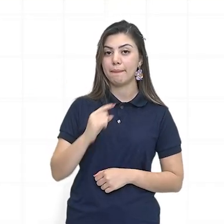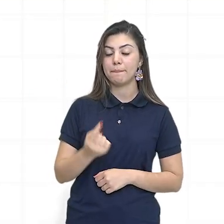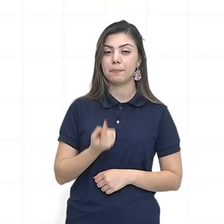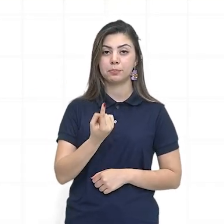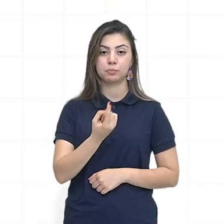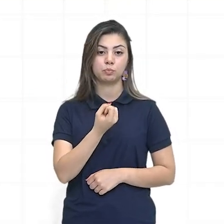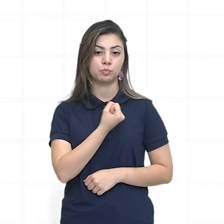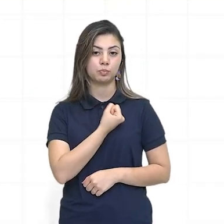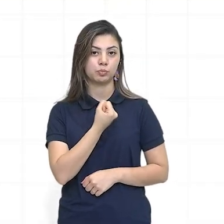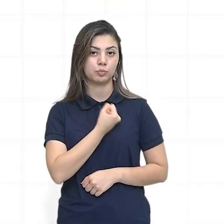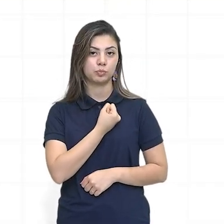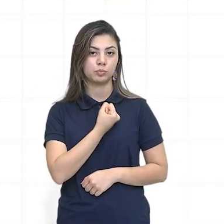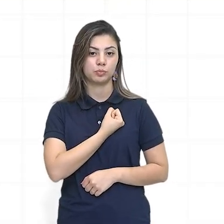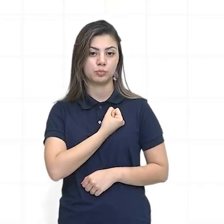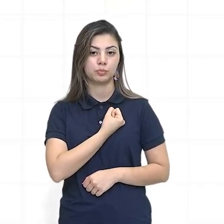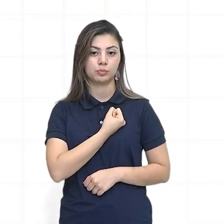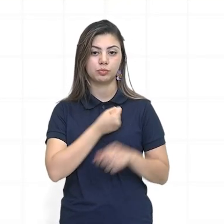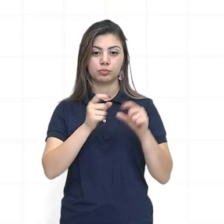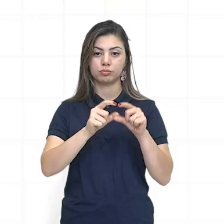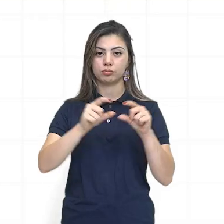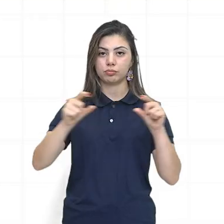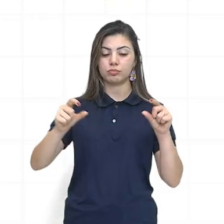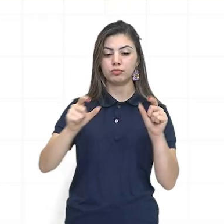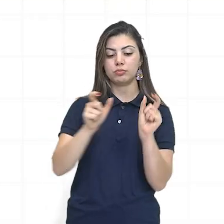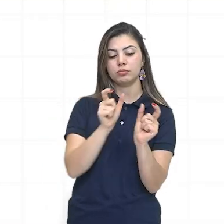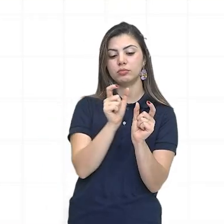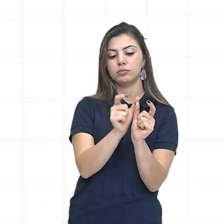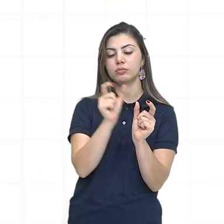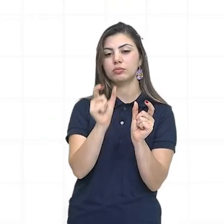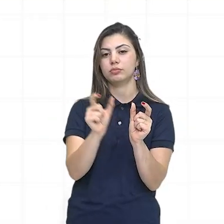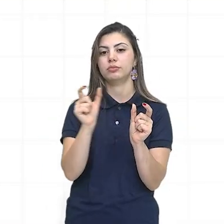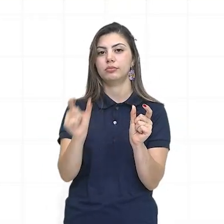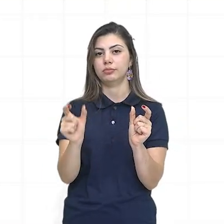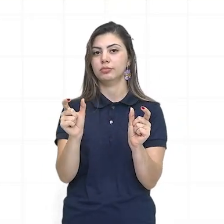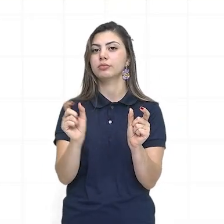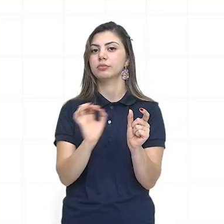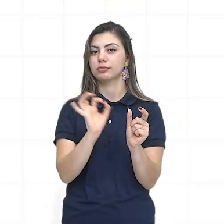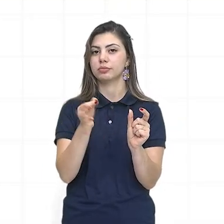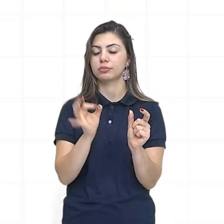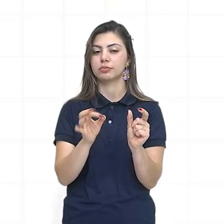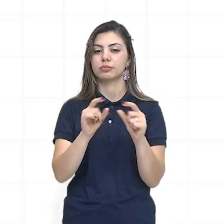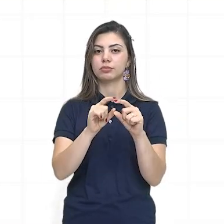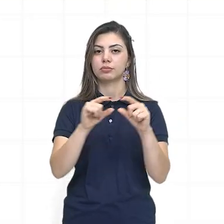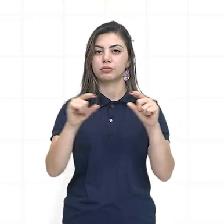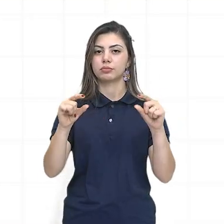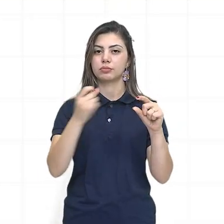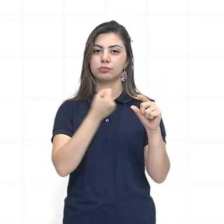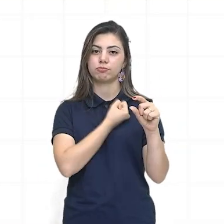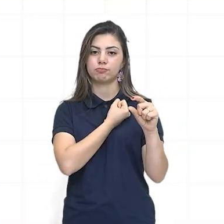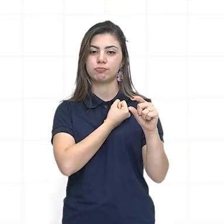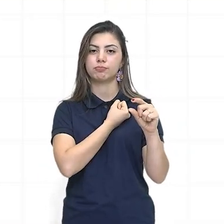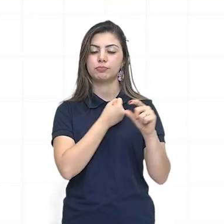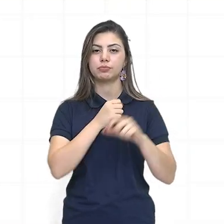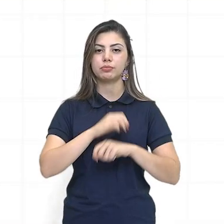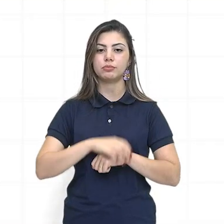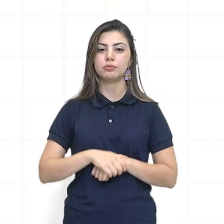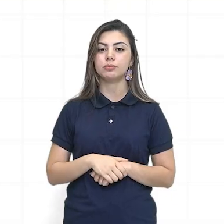o número. Observe que o número é o conjunto de algarismos, tá? Então eu tenho aqui,